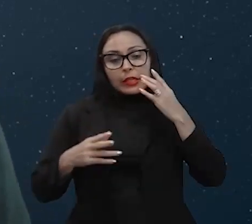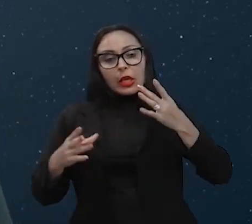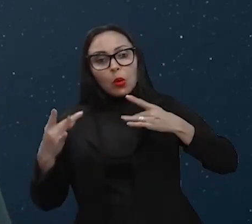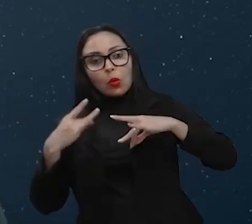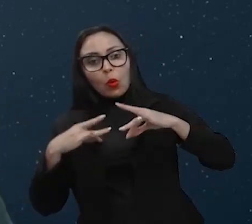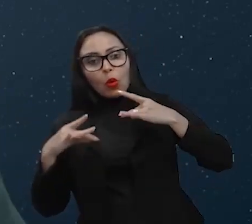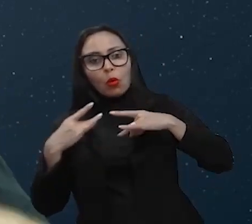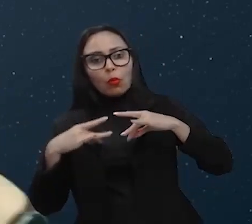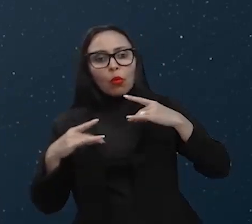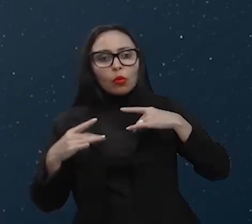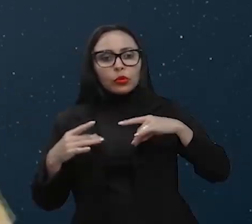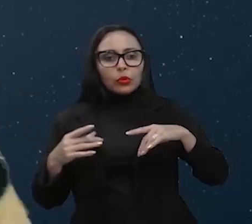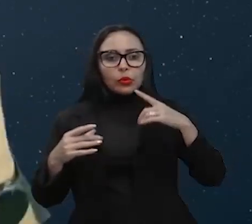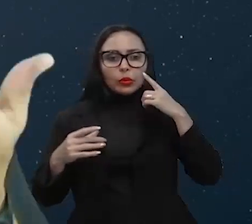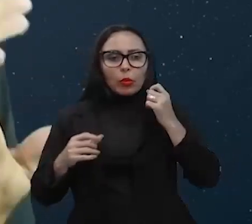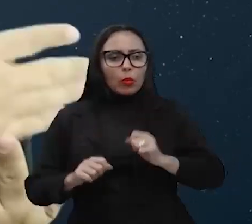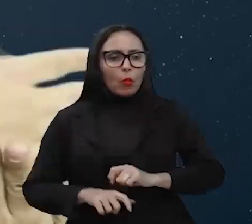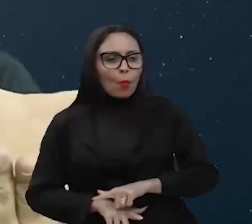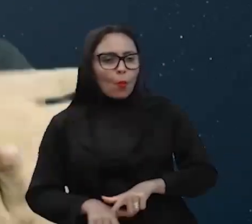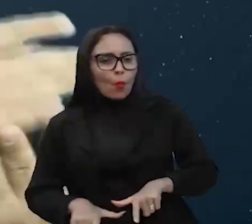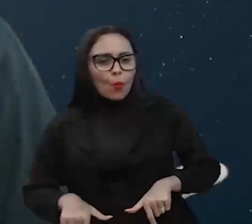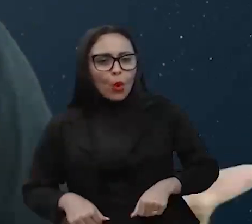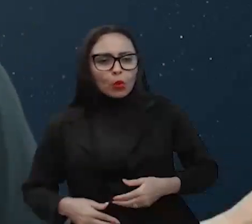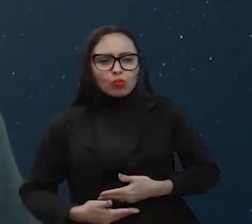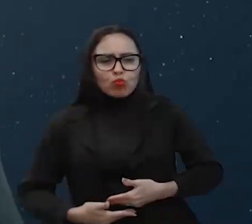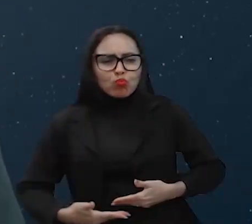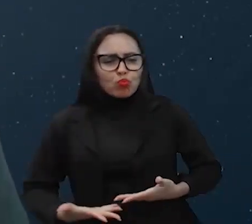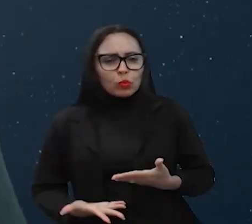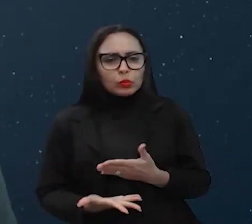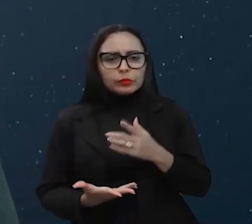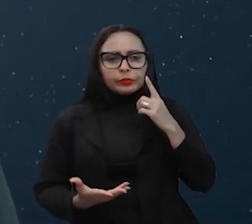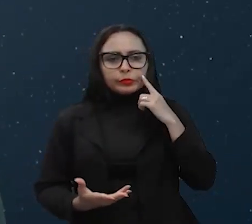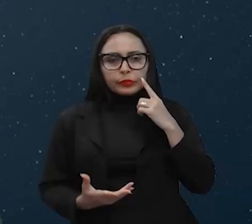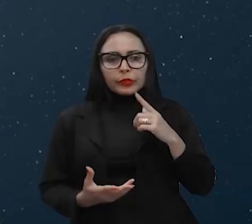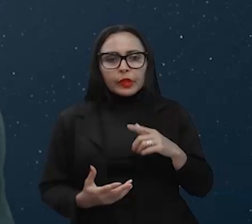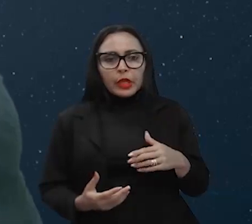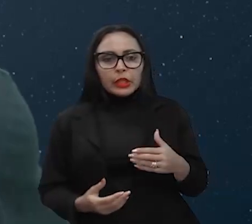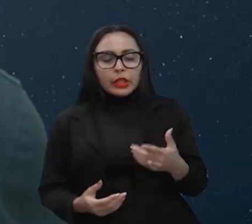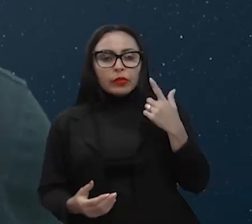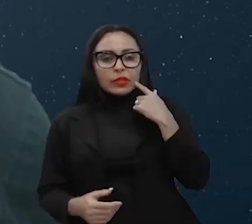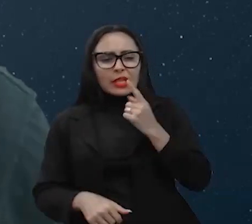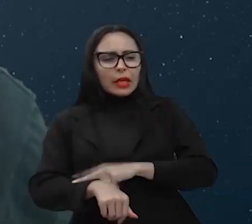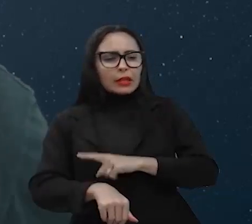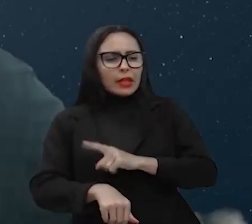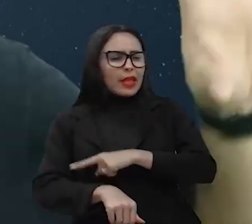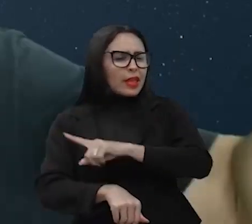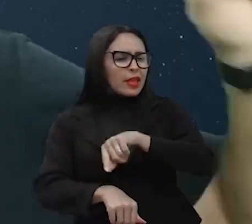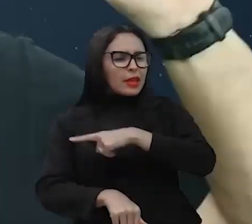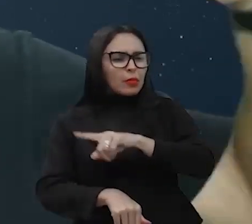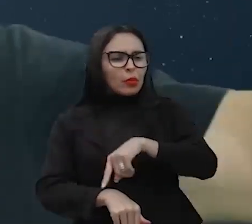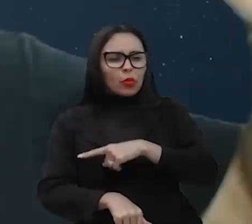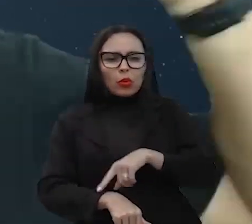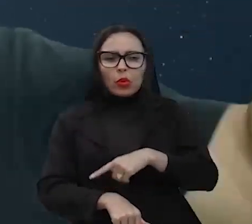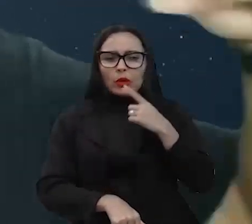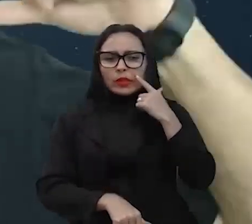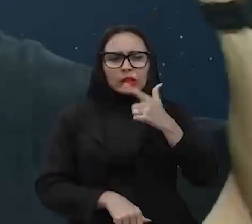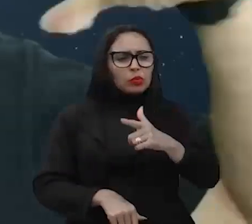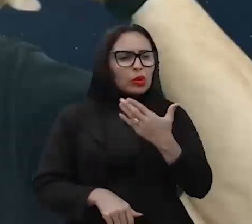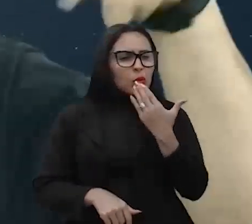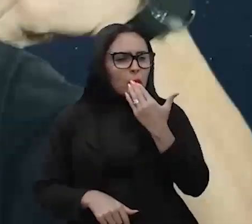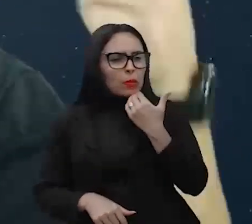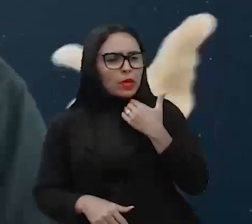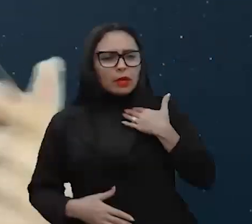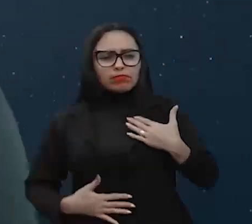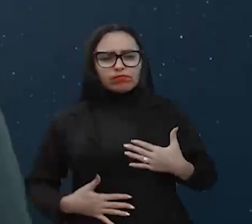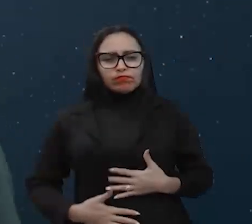jejum. Quando você está de jejum, você está muito tempo sem se alimentar, é o glucagon que vai trabalhar para começar a tirar as reservas